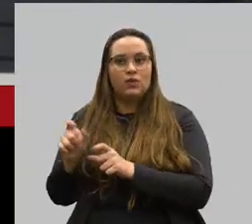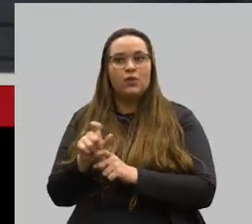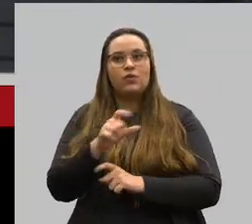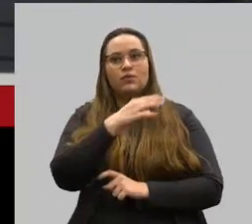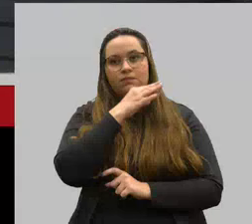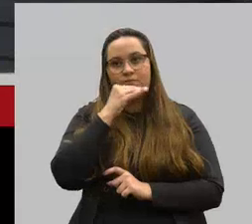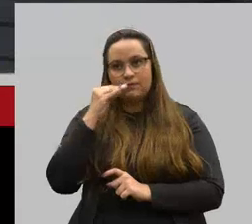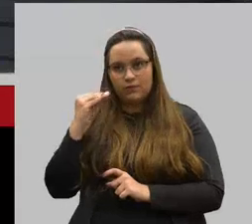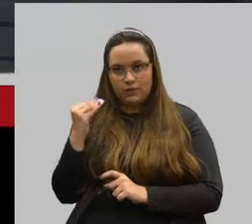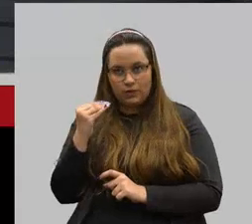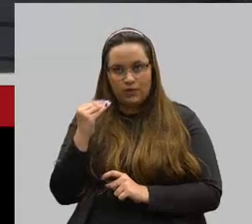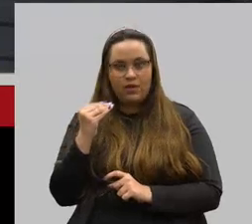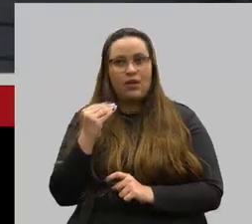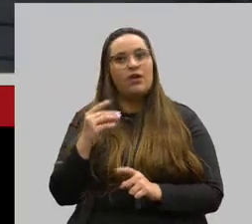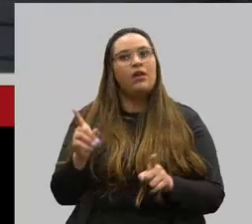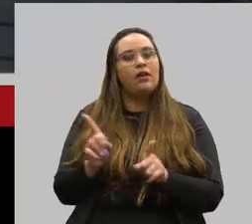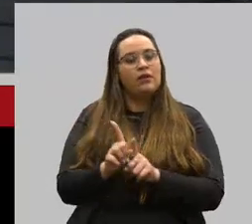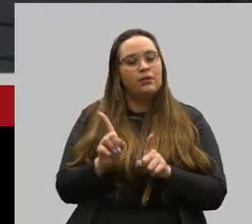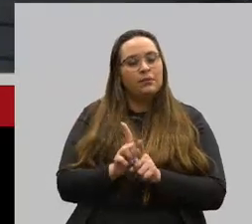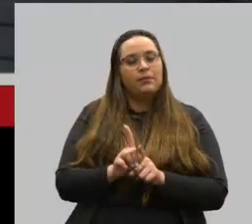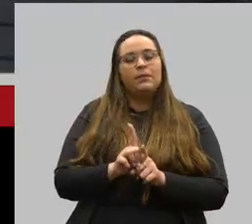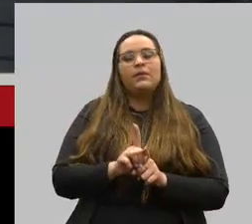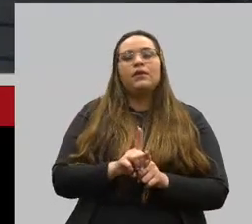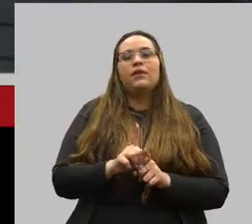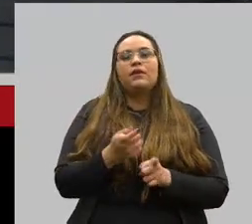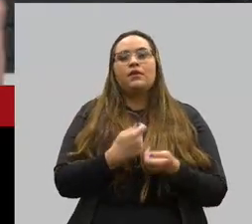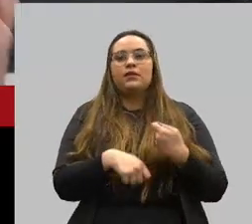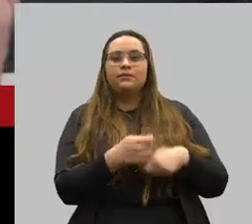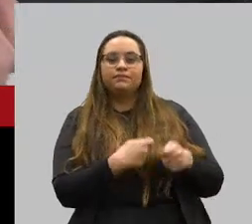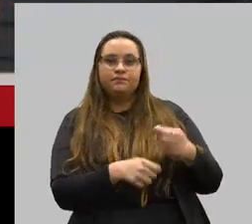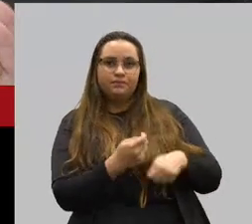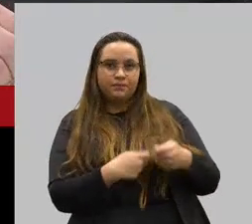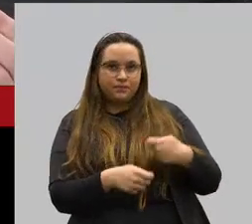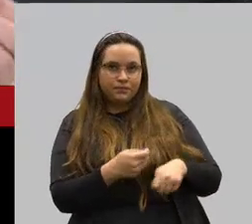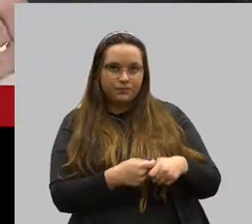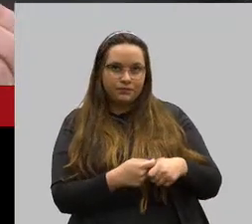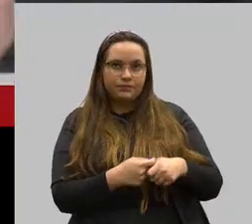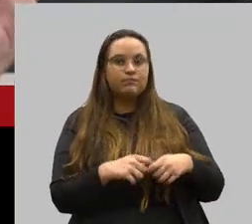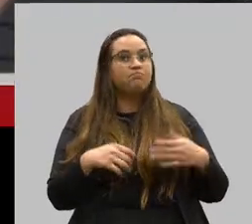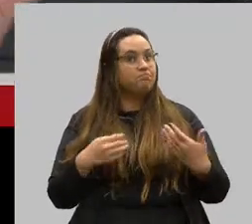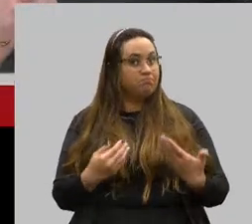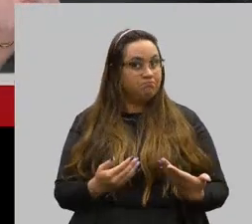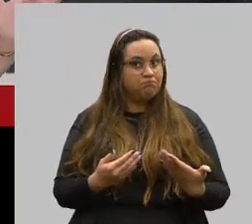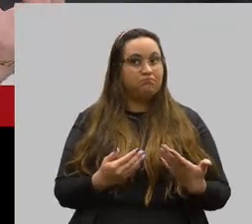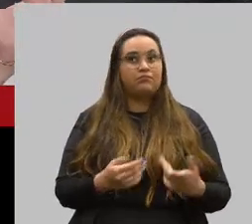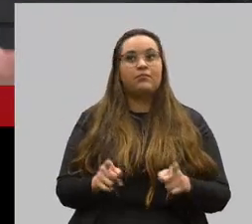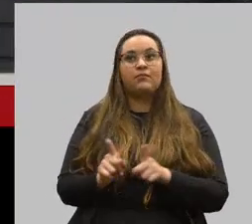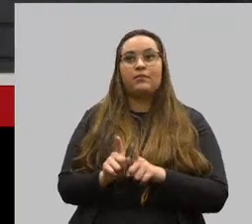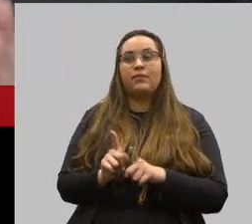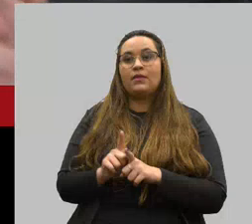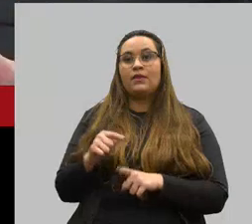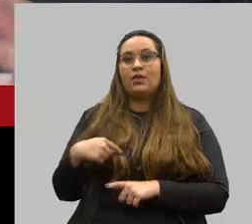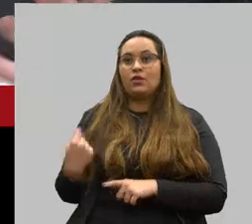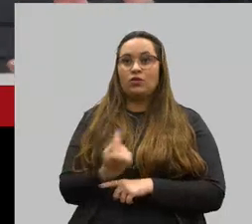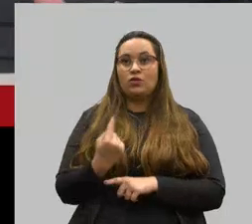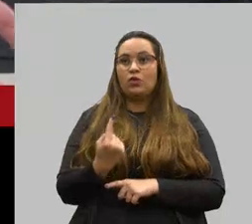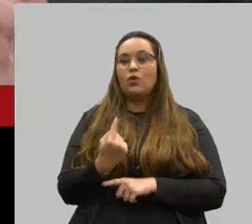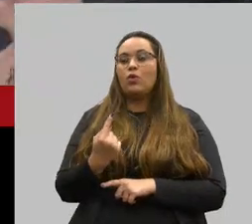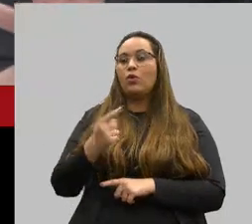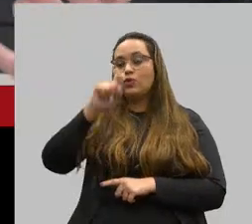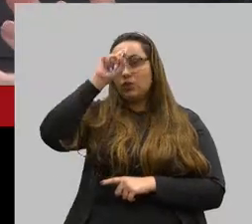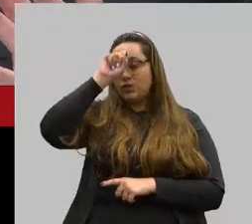policiais quanto servidores administrativos e seus familiares e como eu disse né no caso do nosso hospital o custo para